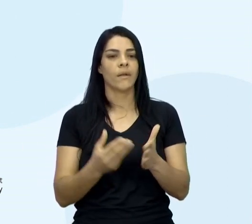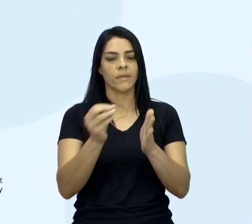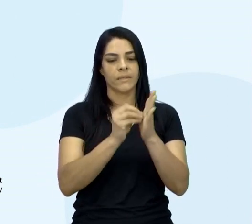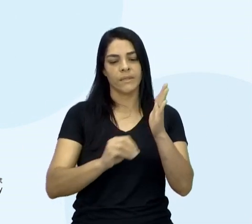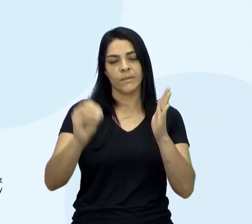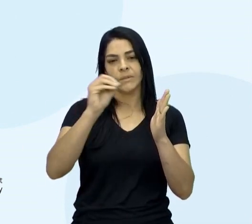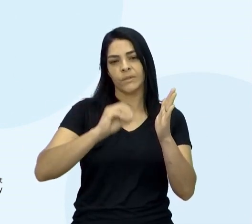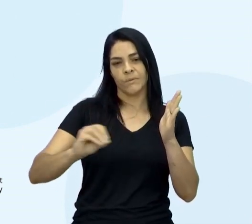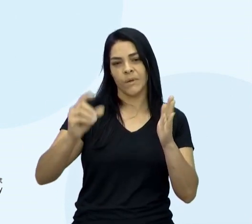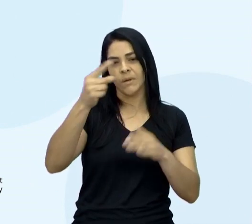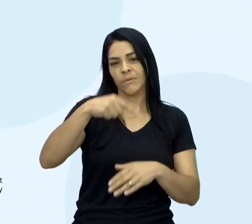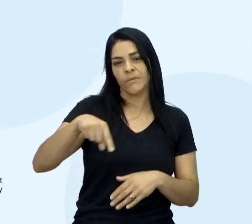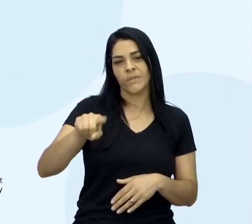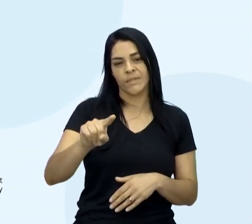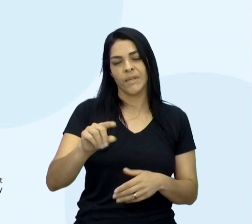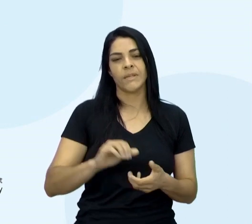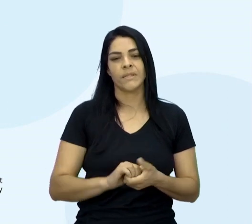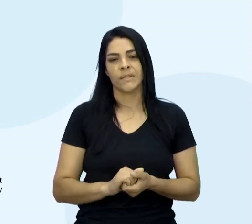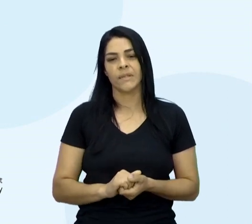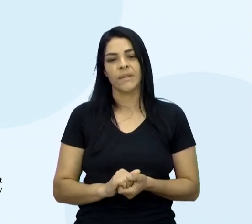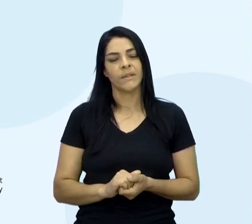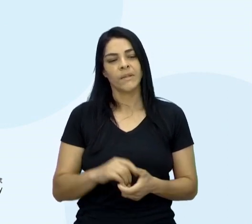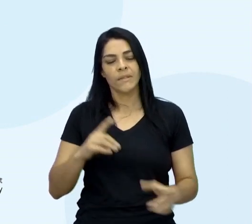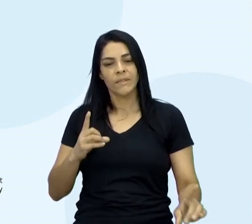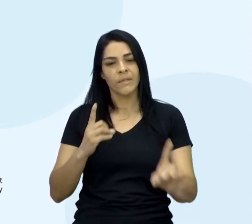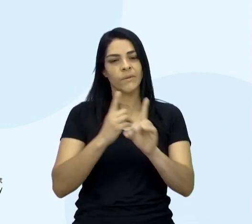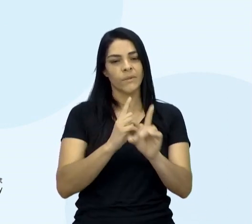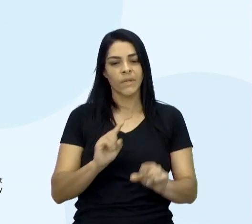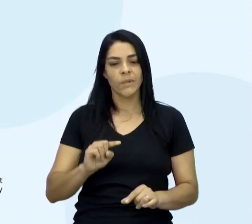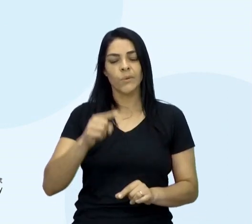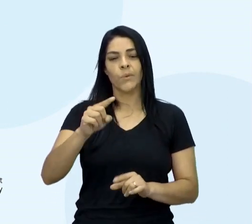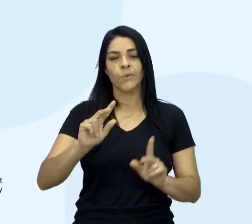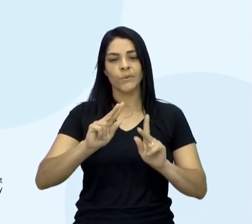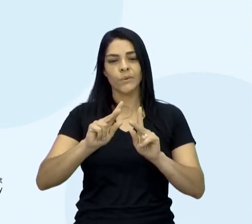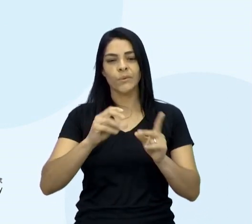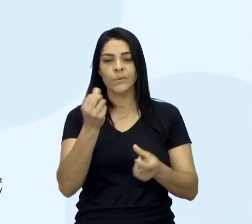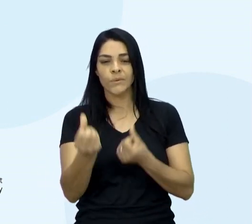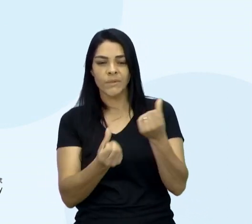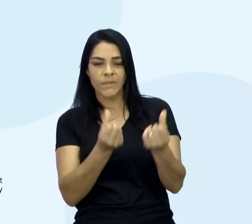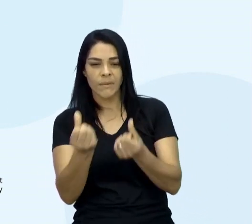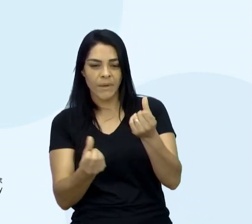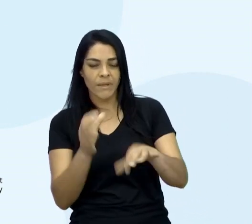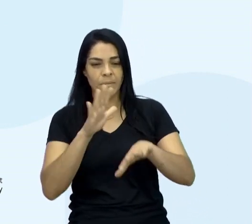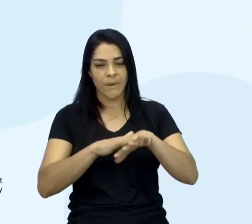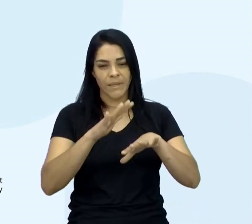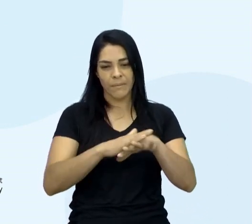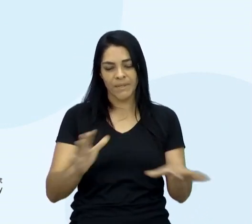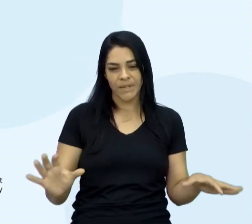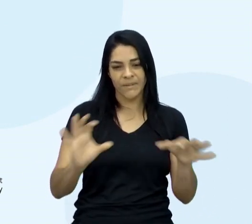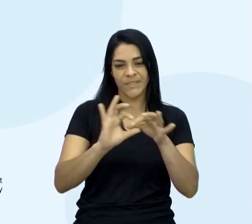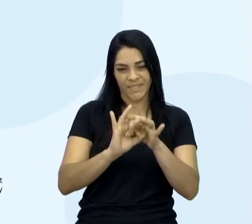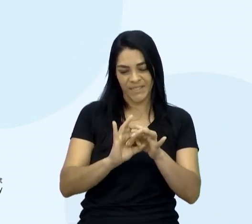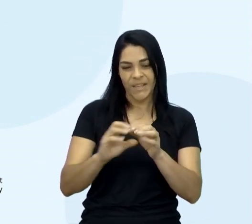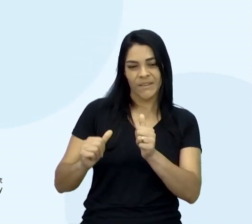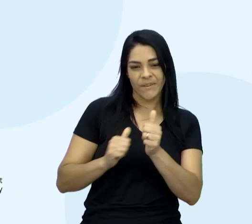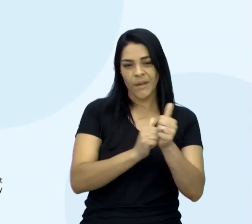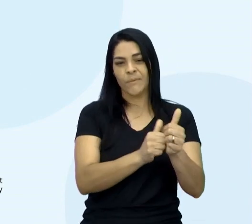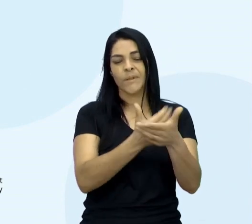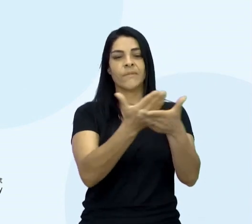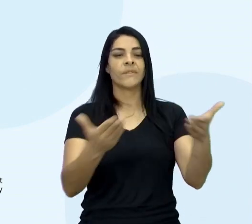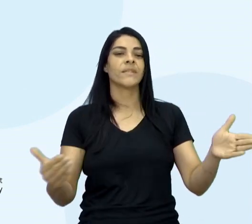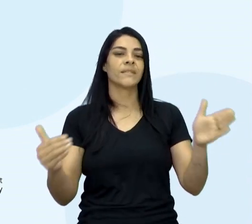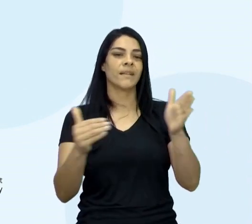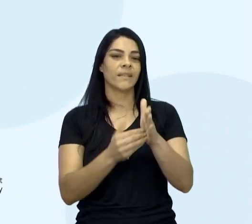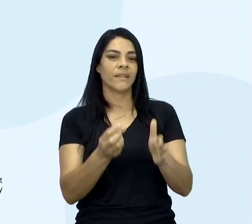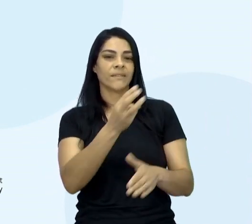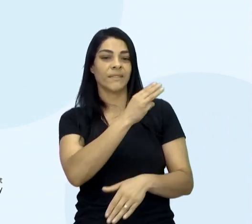Mídias. A gente vai se encontrar o próximo semestre novamente, aí no Matemática Conectada, que vai acompanhar vocês até a terceira